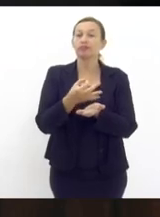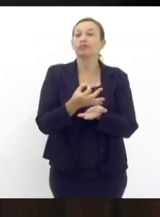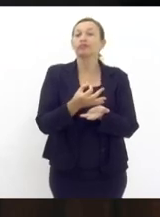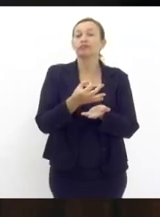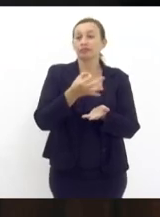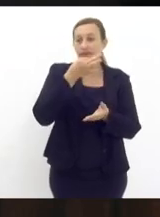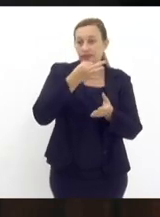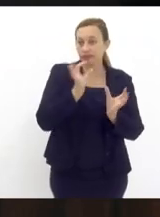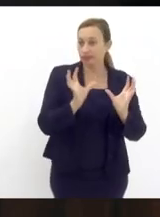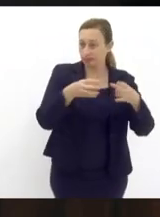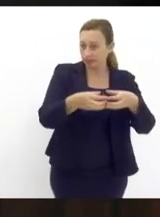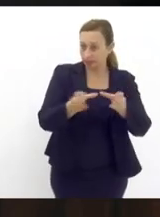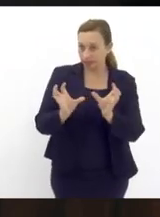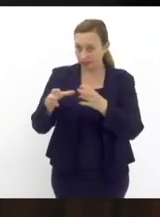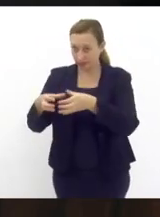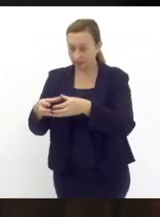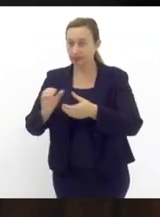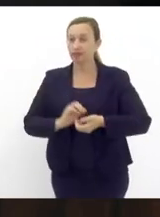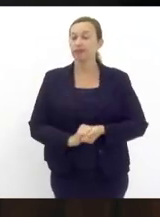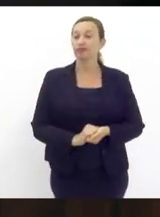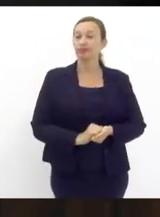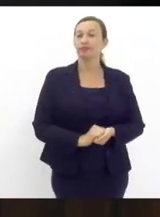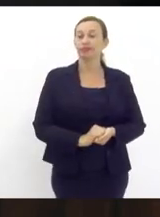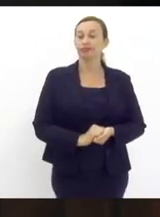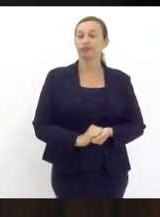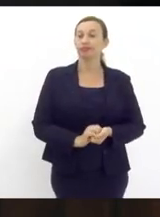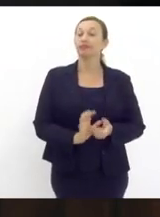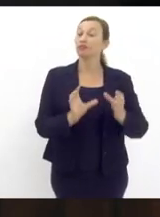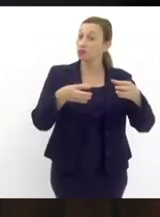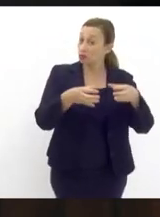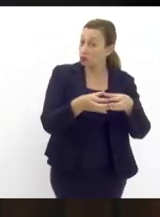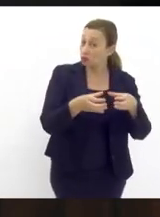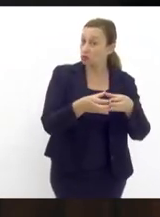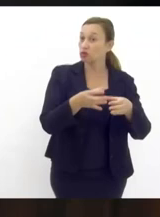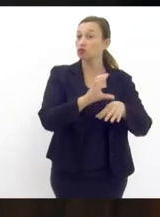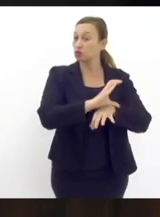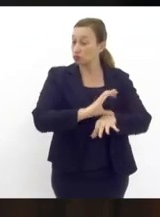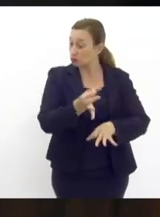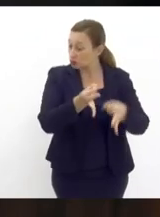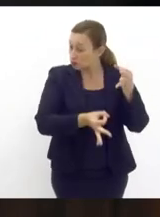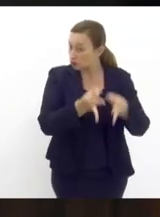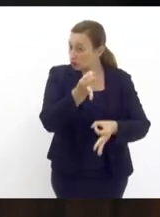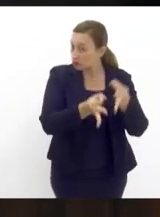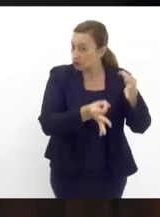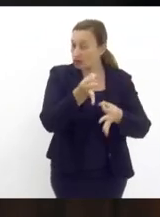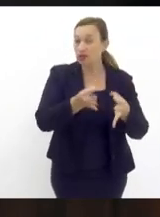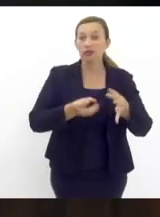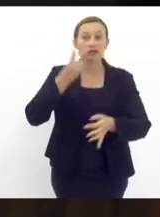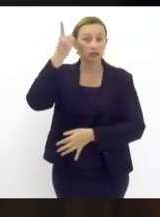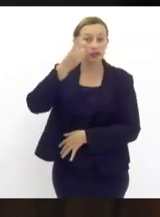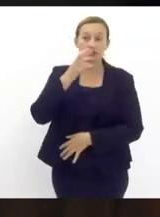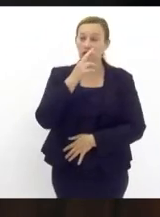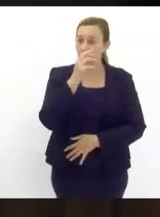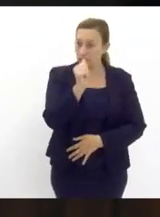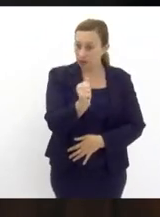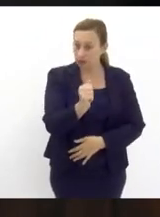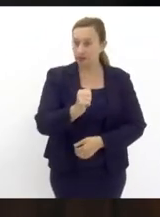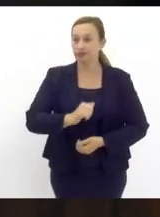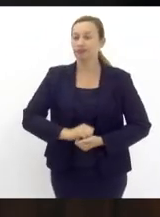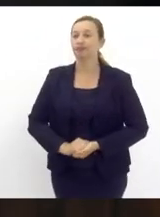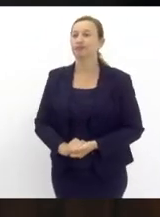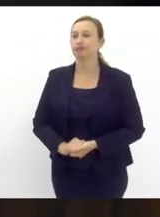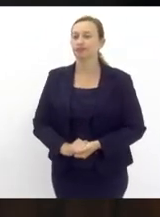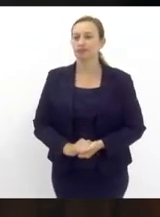aqui supracitados para emitir parecer pela comissão de condição de Justiça Deputado Rodrigo Amorim